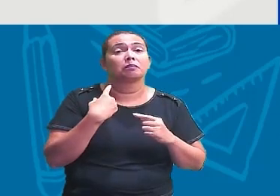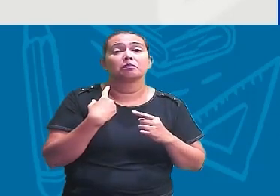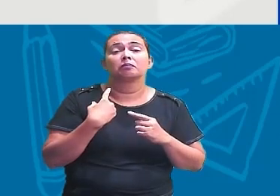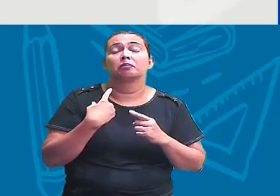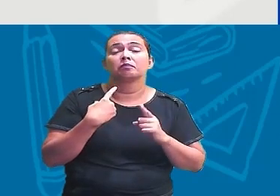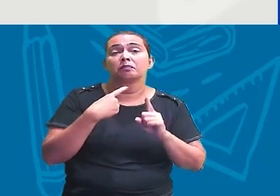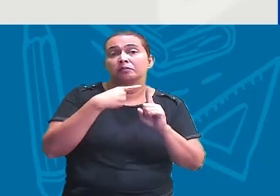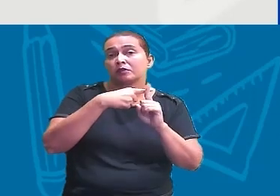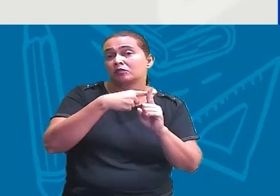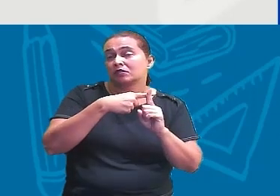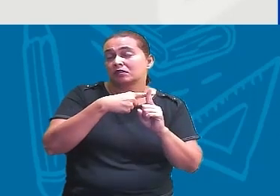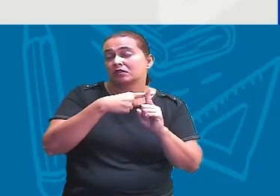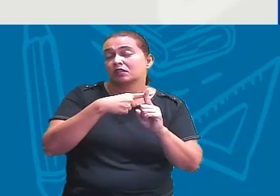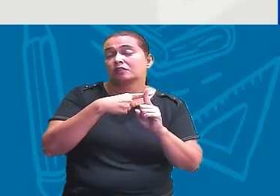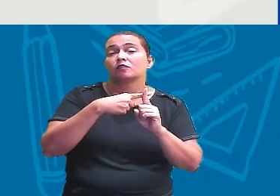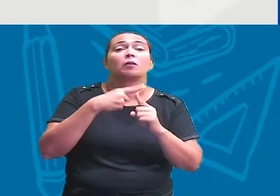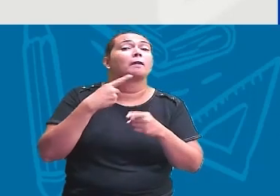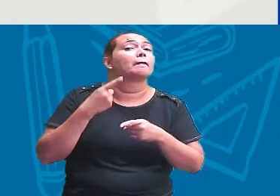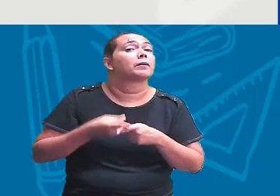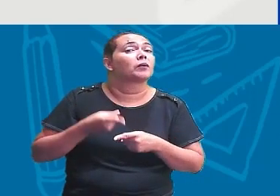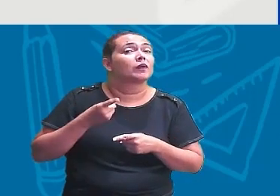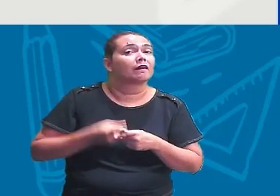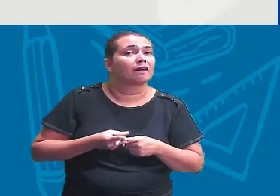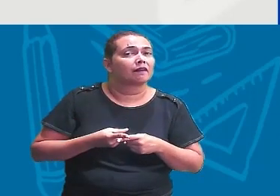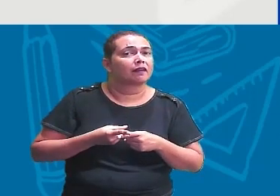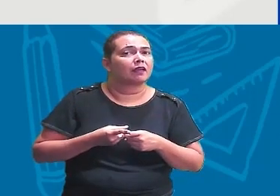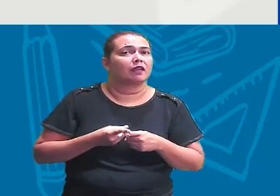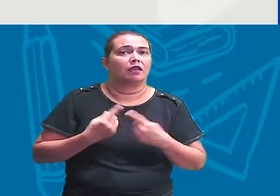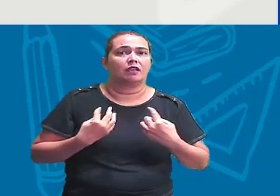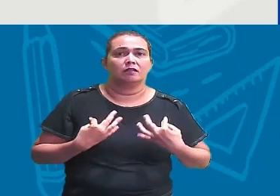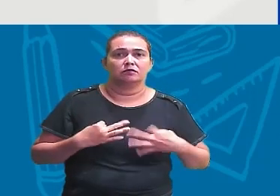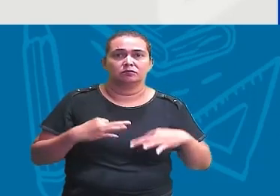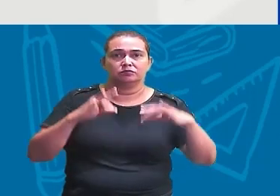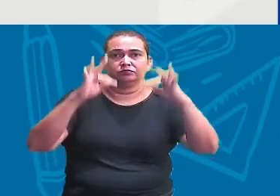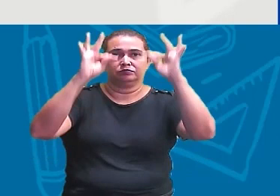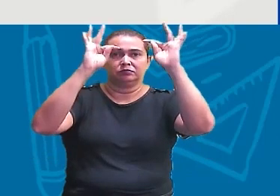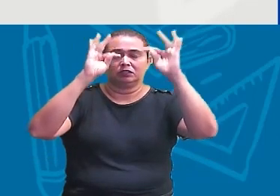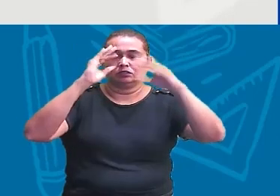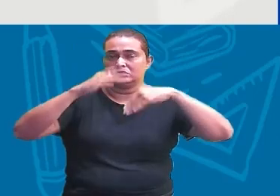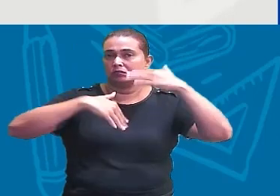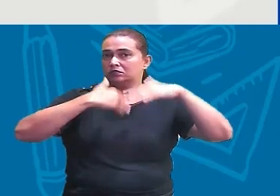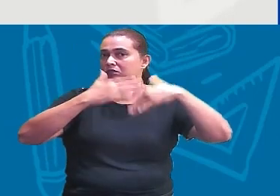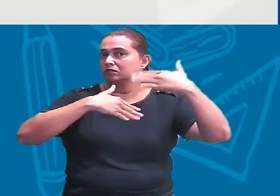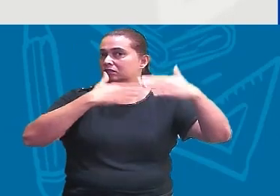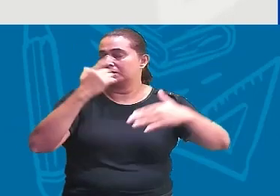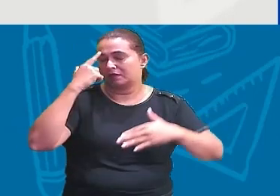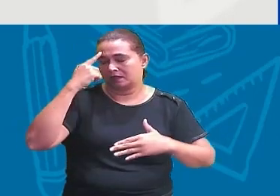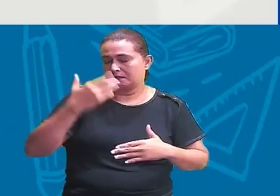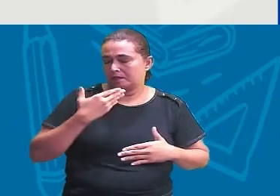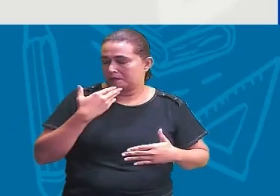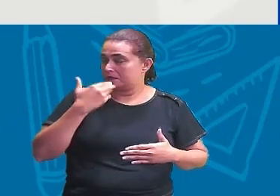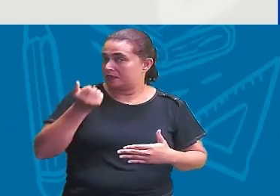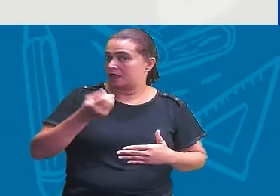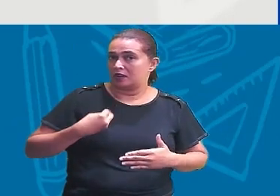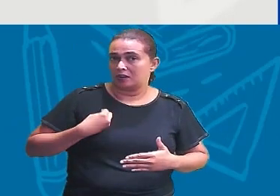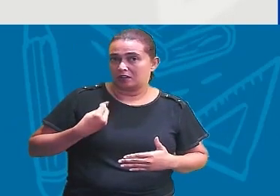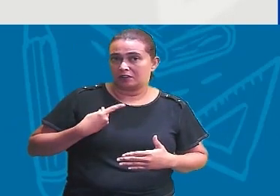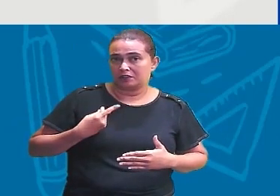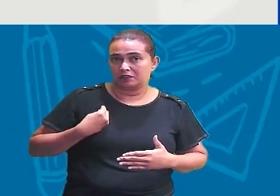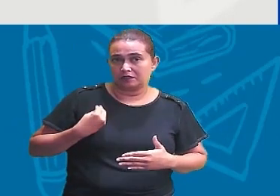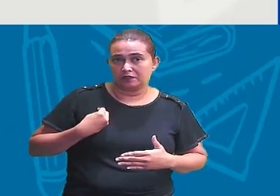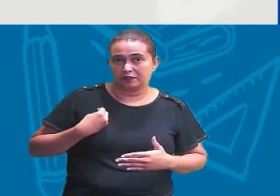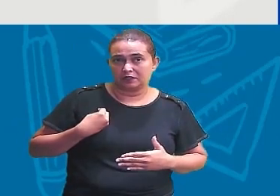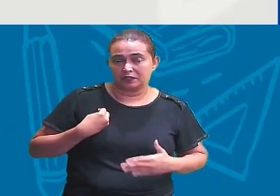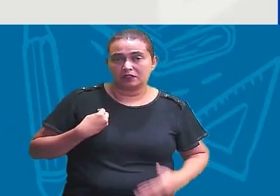está tão grande agora, né, quanto mais esse avanço, melhor seria a forma de viver. Infelizmente,